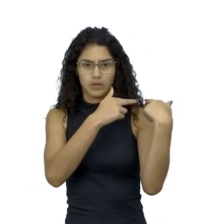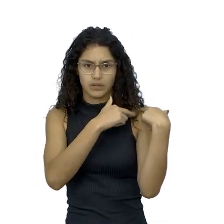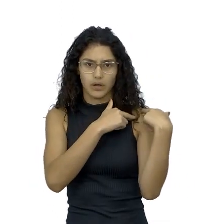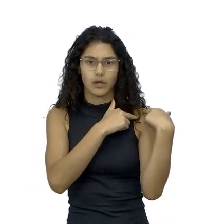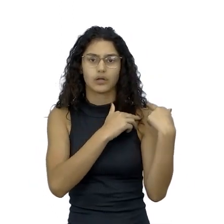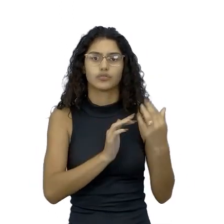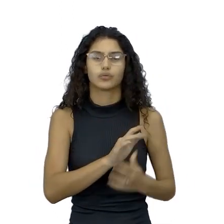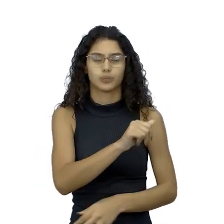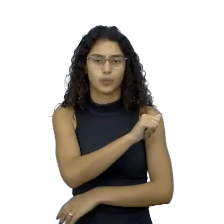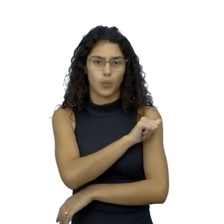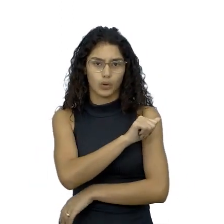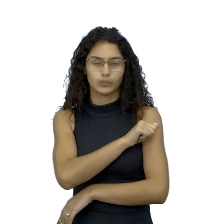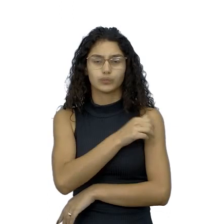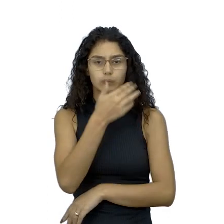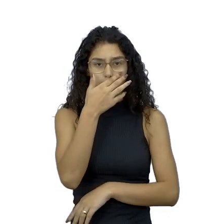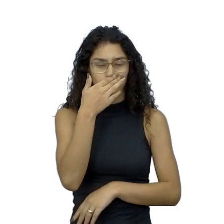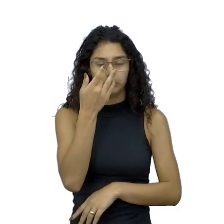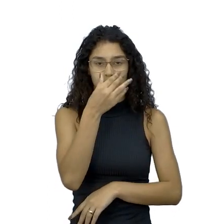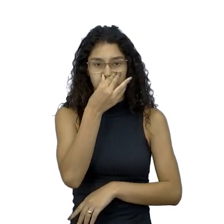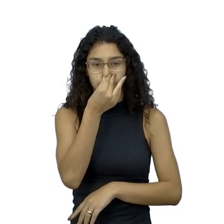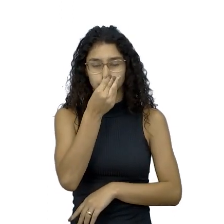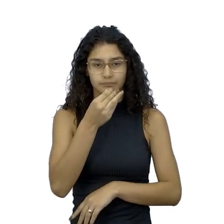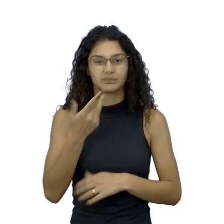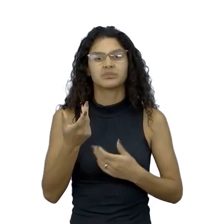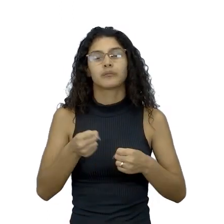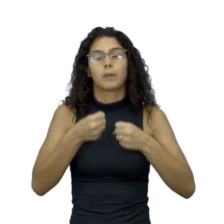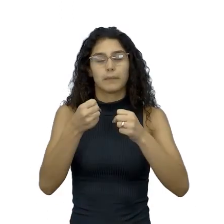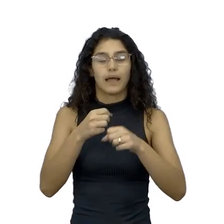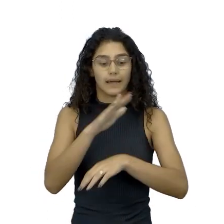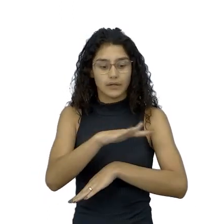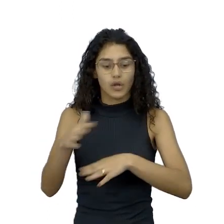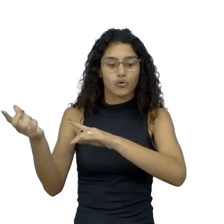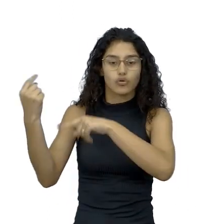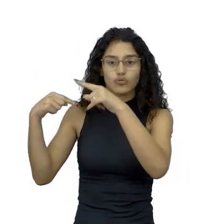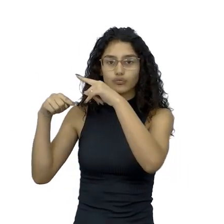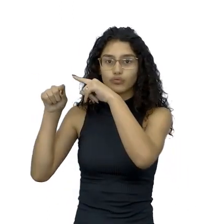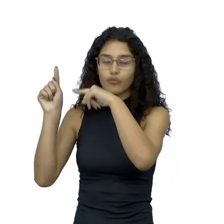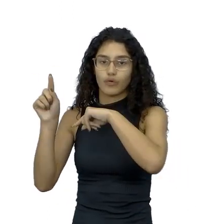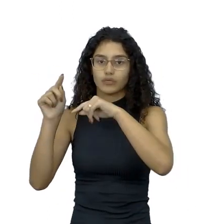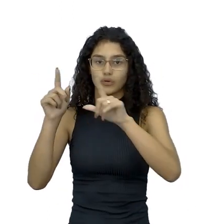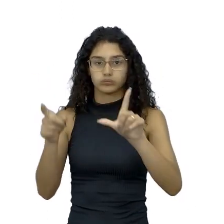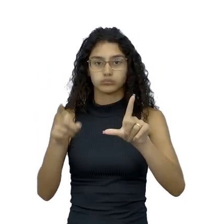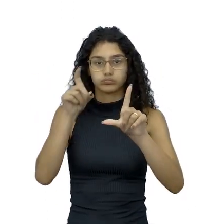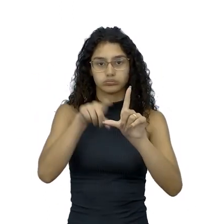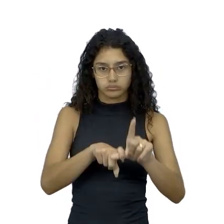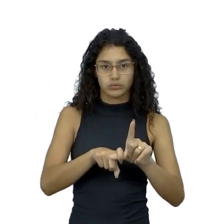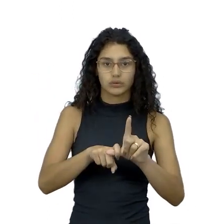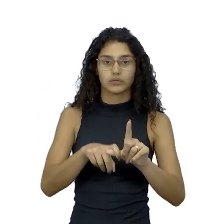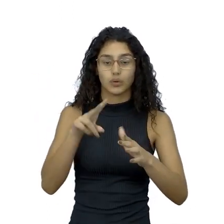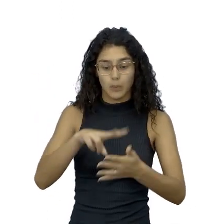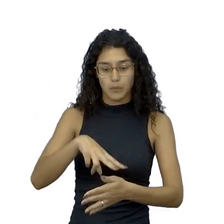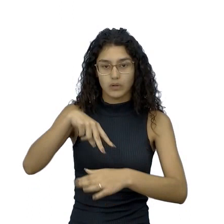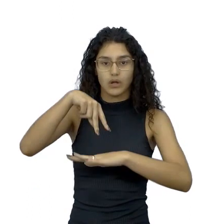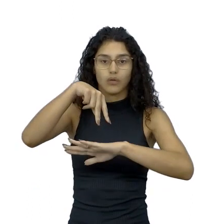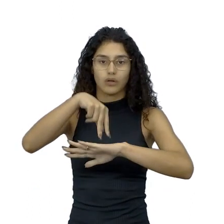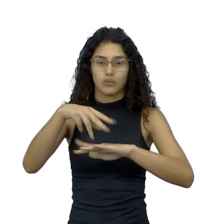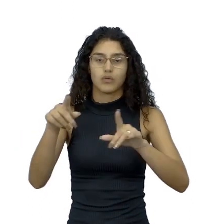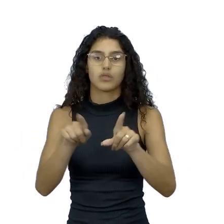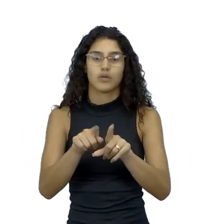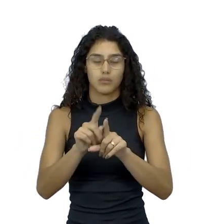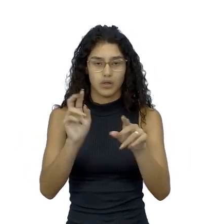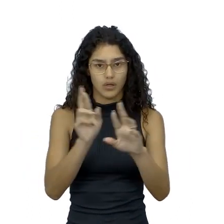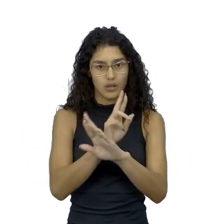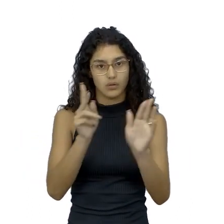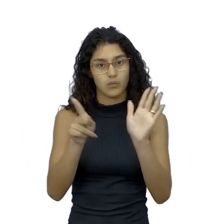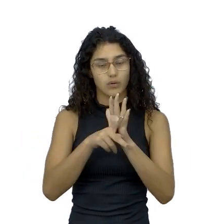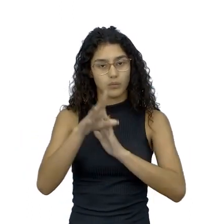ao estudante, né, na medida em que esse desenvolve a sua autonomia, né, e o seu protagonismo em relação aí à